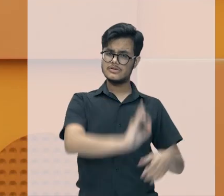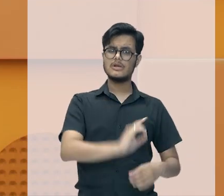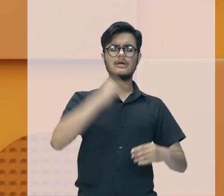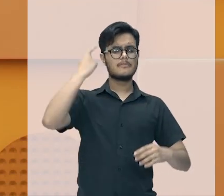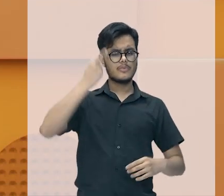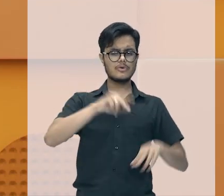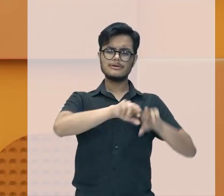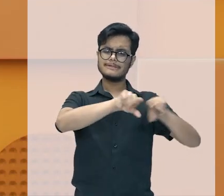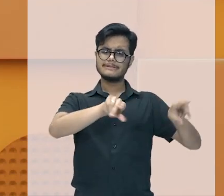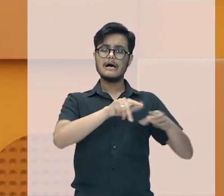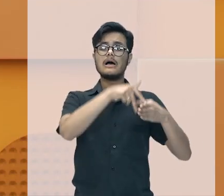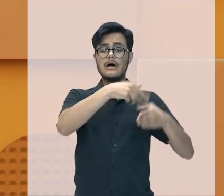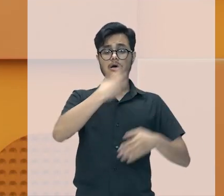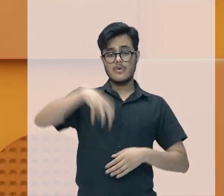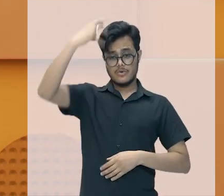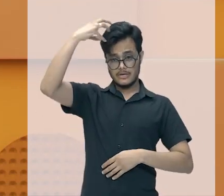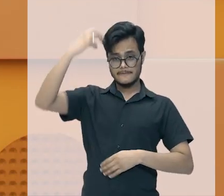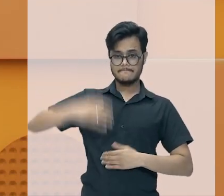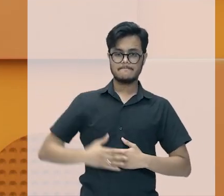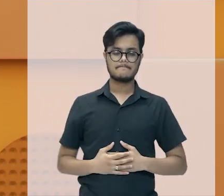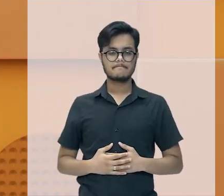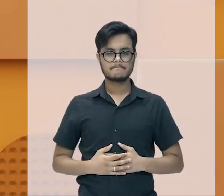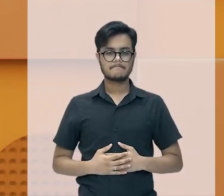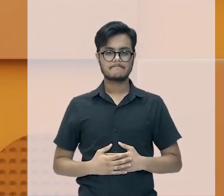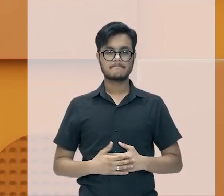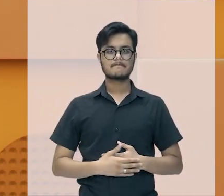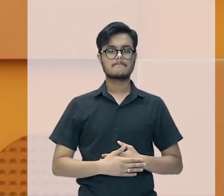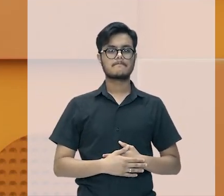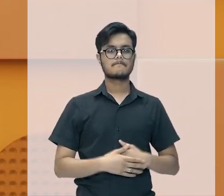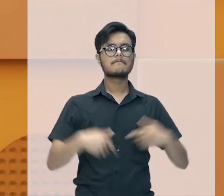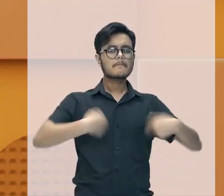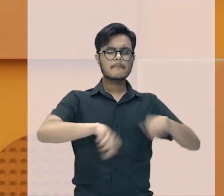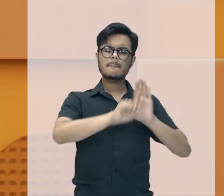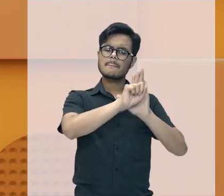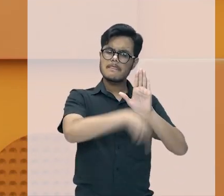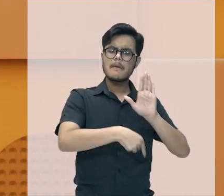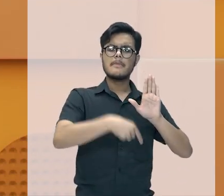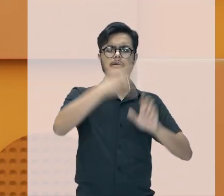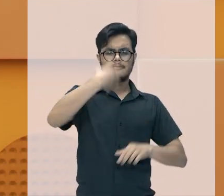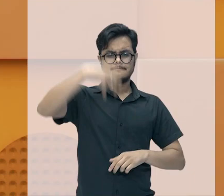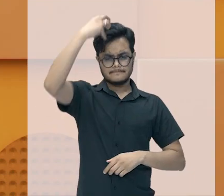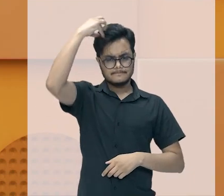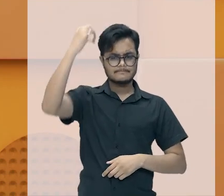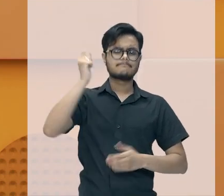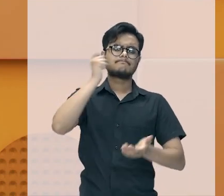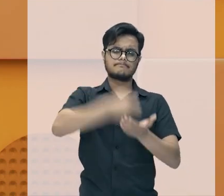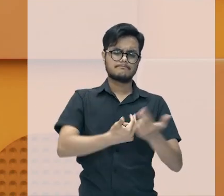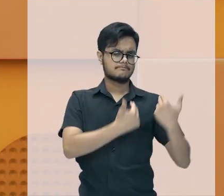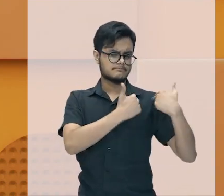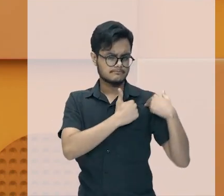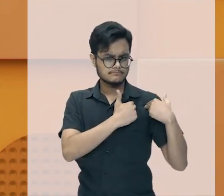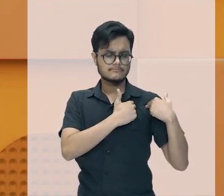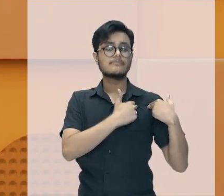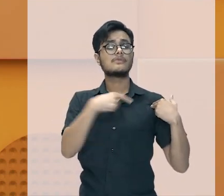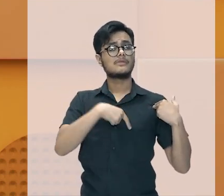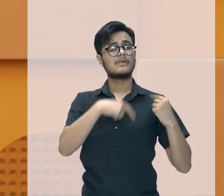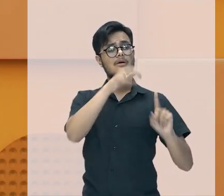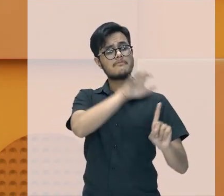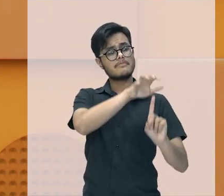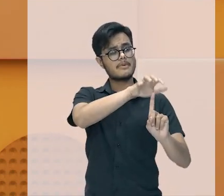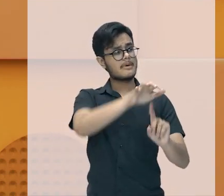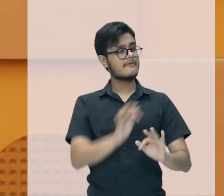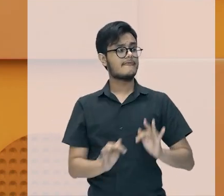obrigações perante o soberano. Estes direitos e obrigações que eles tinham também eram transmitidos de geração para